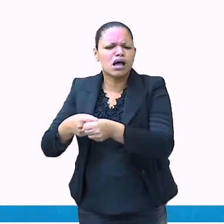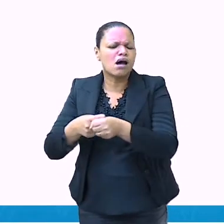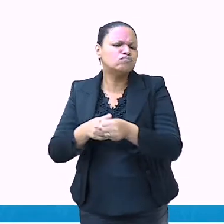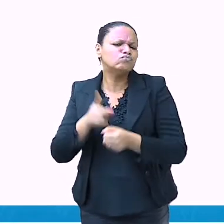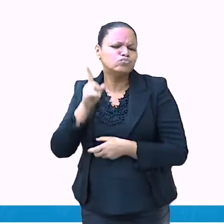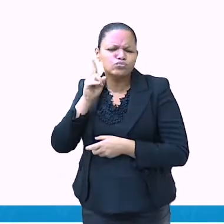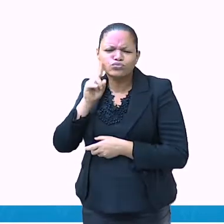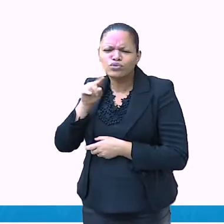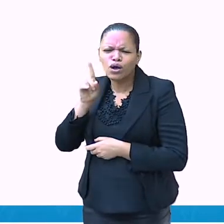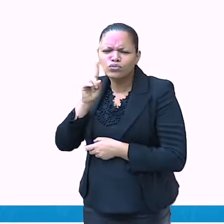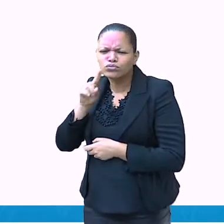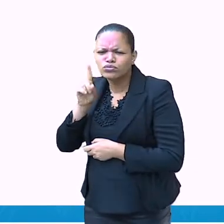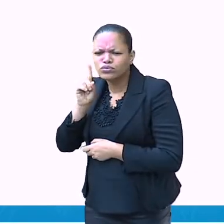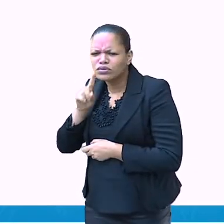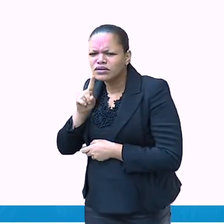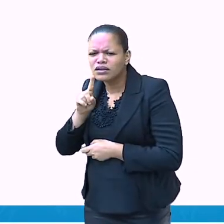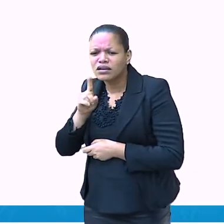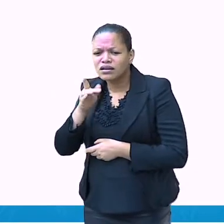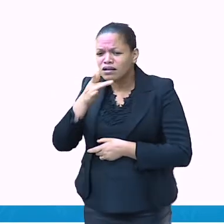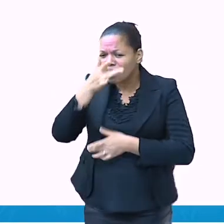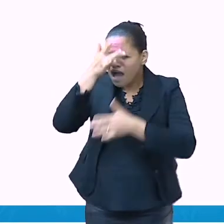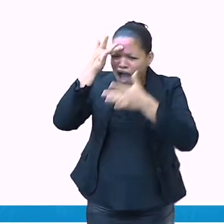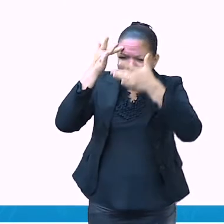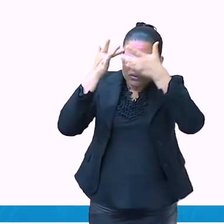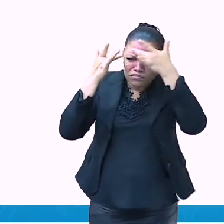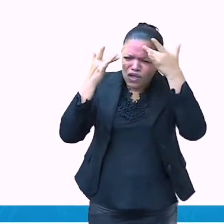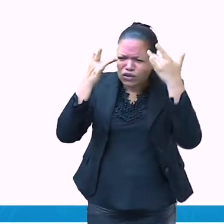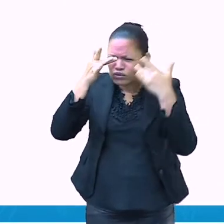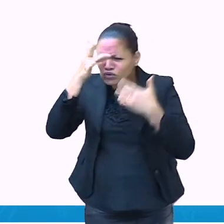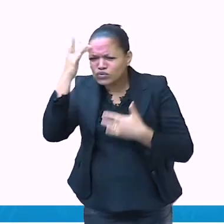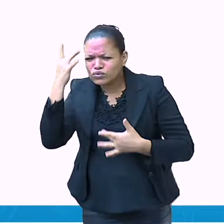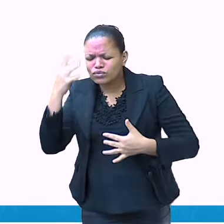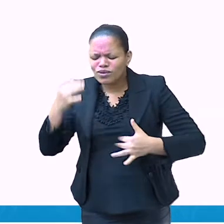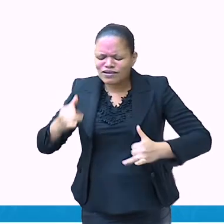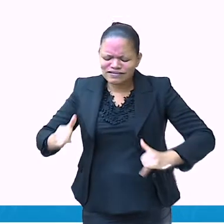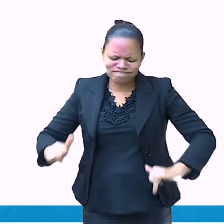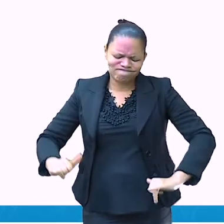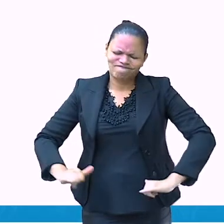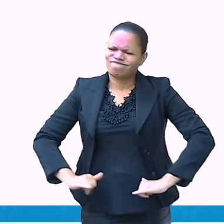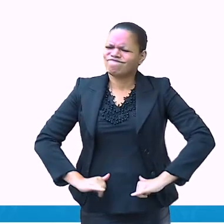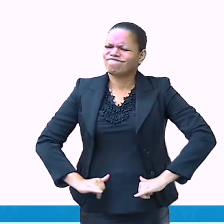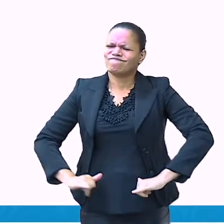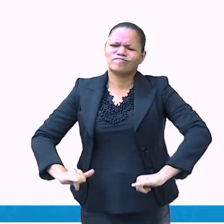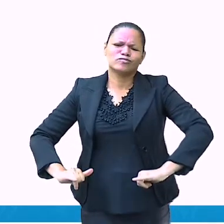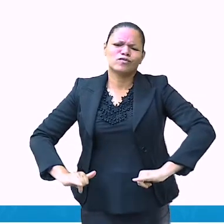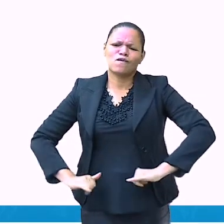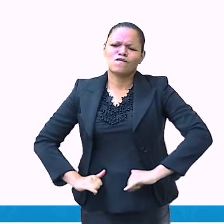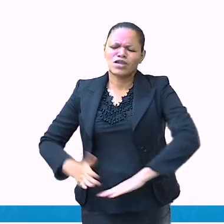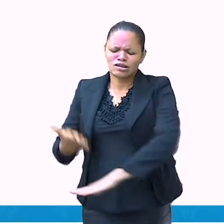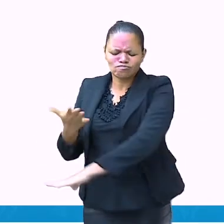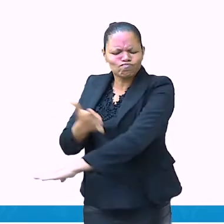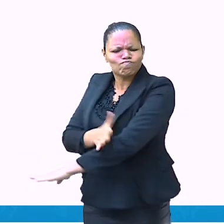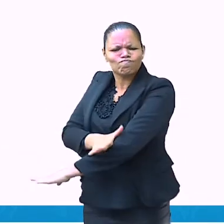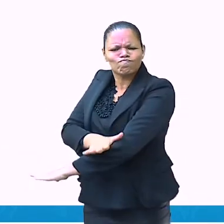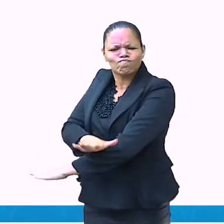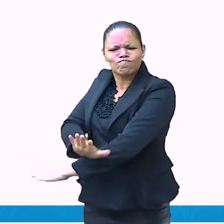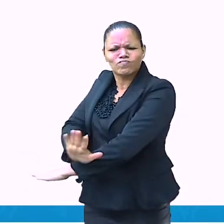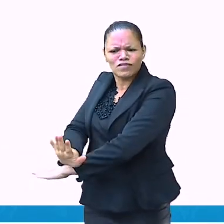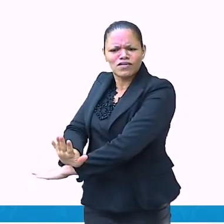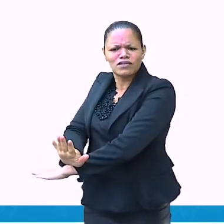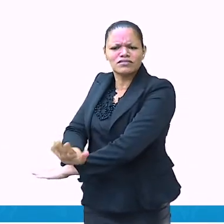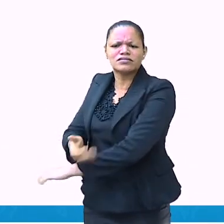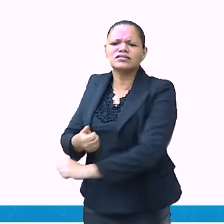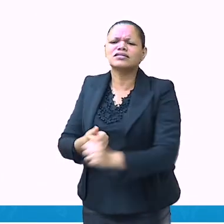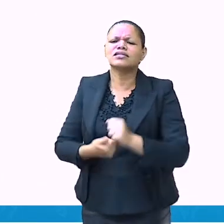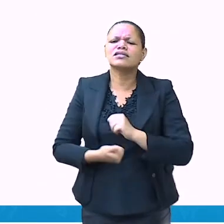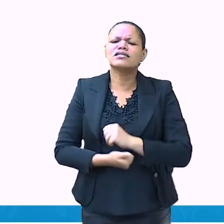estavam sofrendo muito com o racismo. Chegavam até de negros subirem no ônibus, se tivessem brancos,